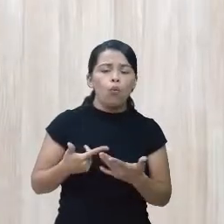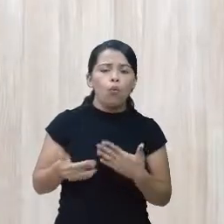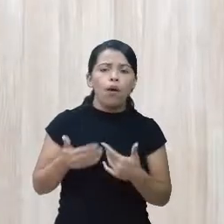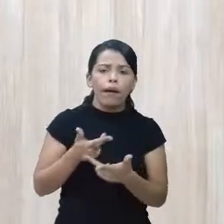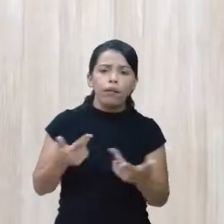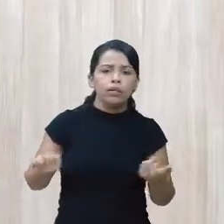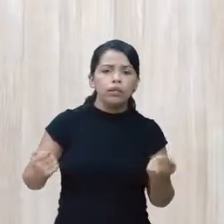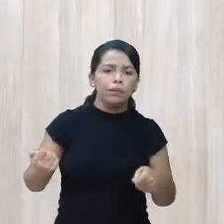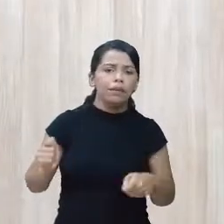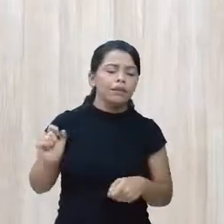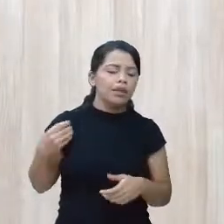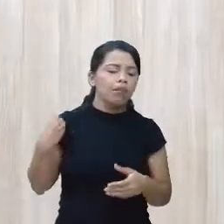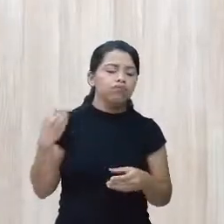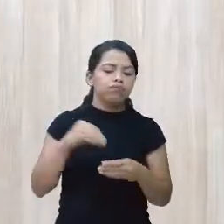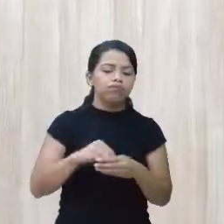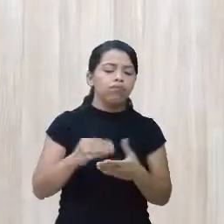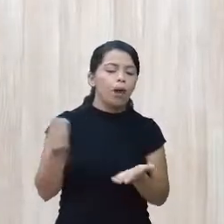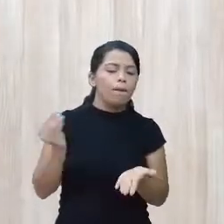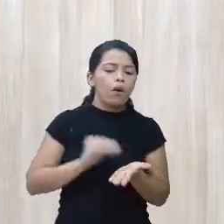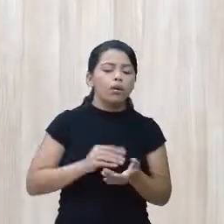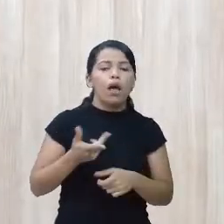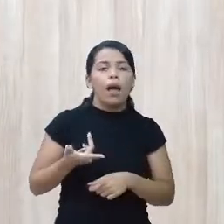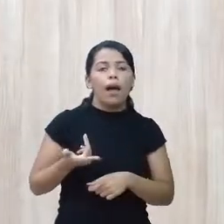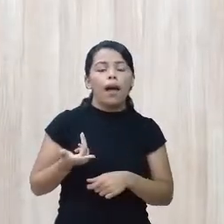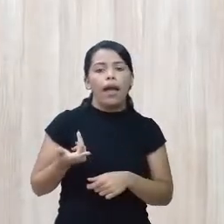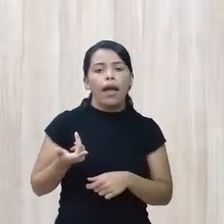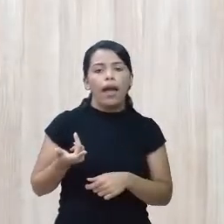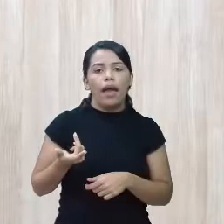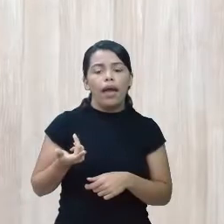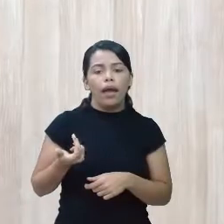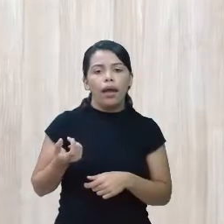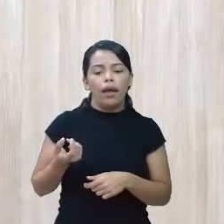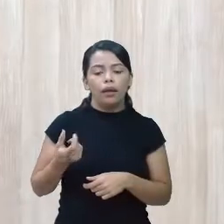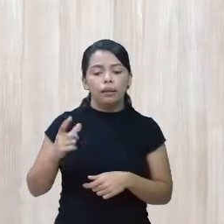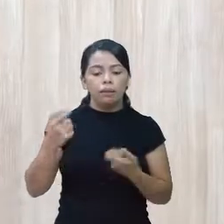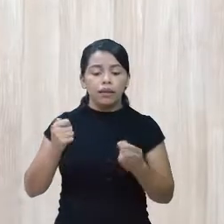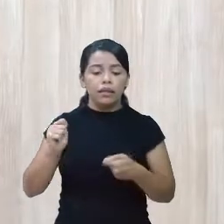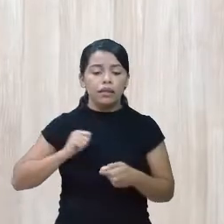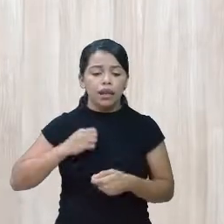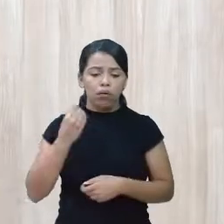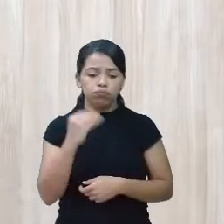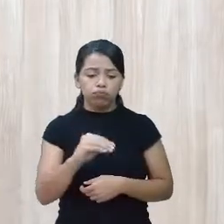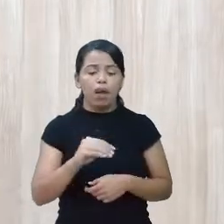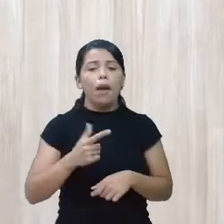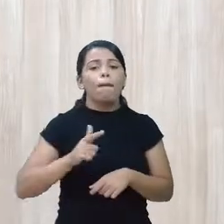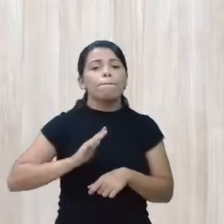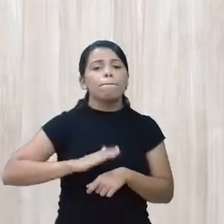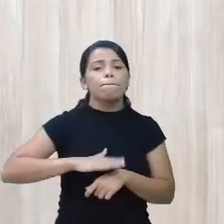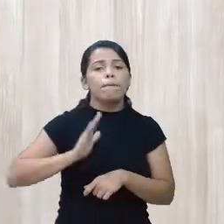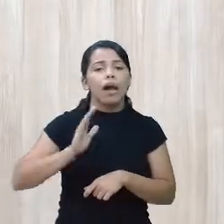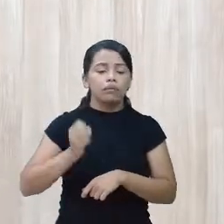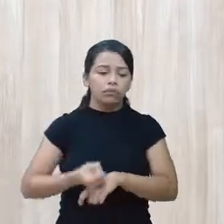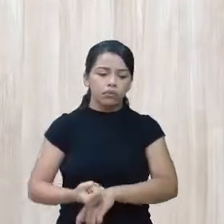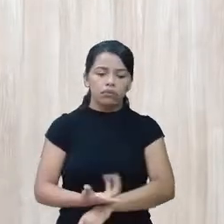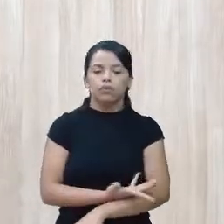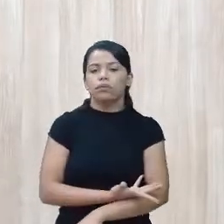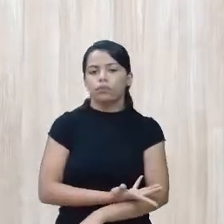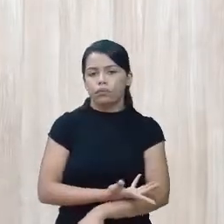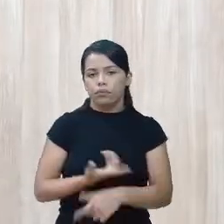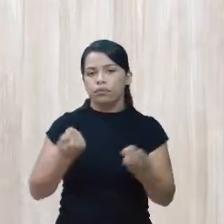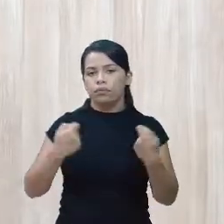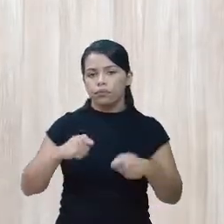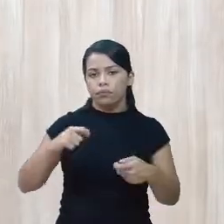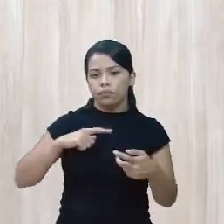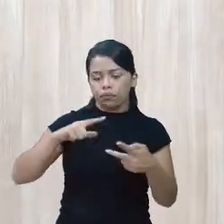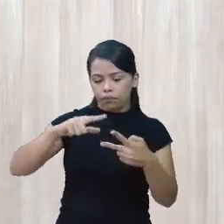mais de emoção, para enriquecer, para dar mais brilho, né? Então, a trilha sonora tem uma finalidade diferente do efeito sonoro.